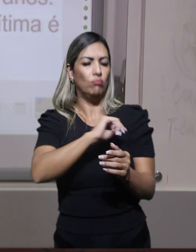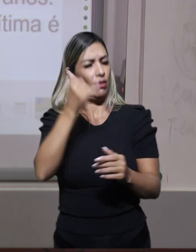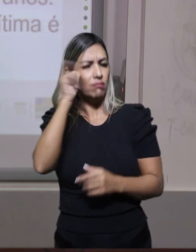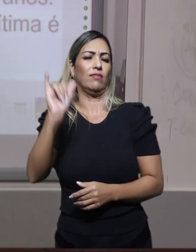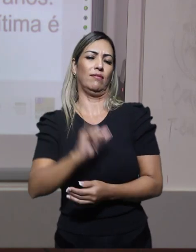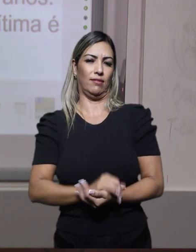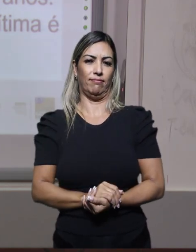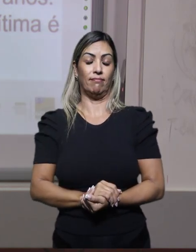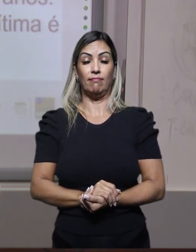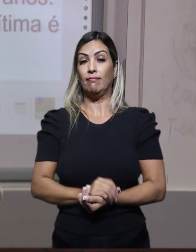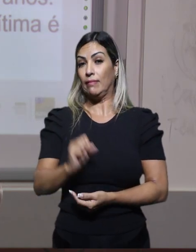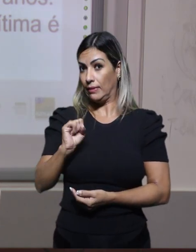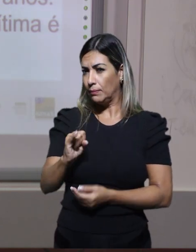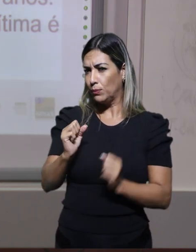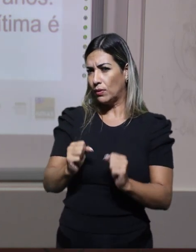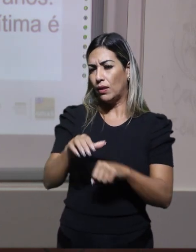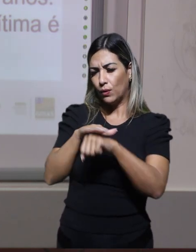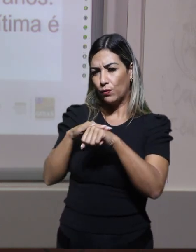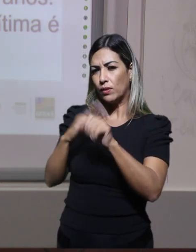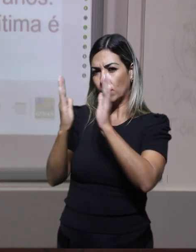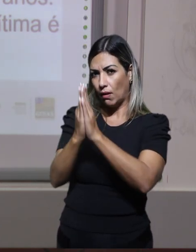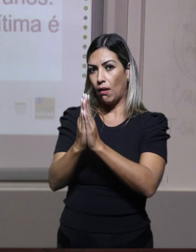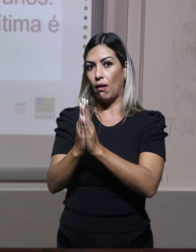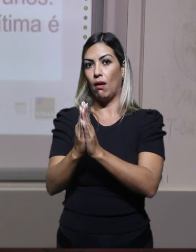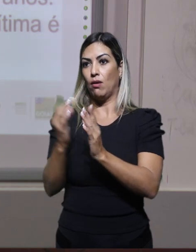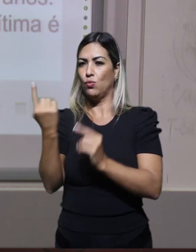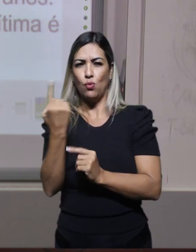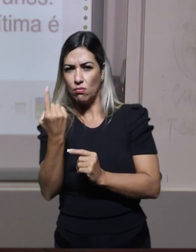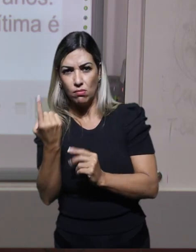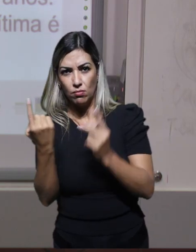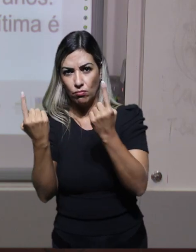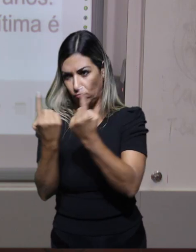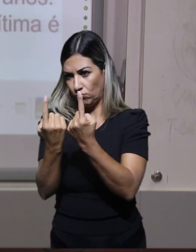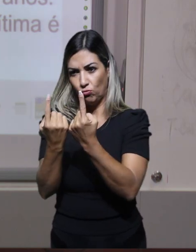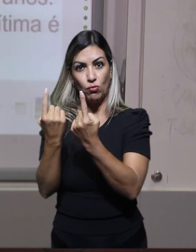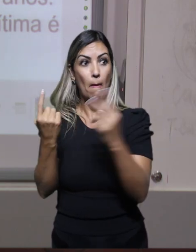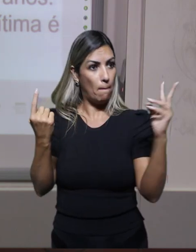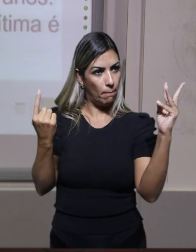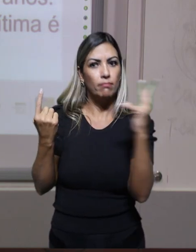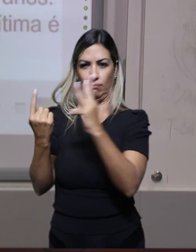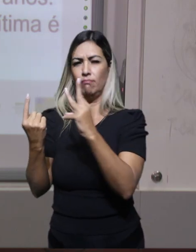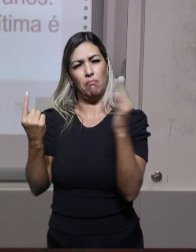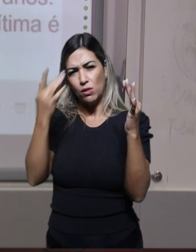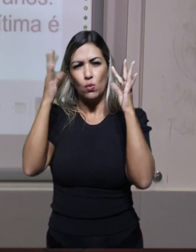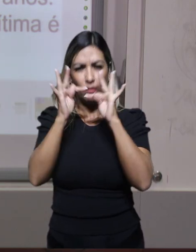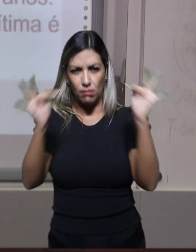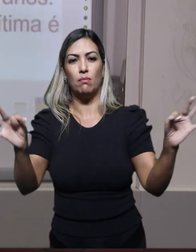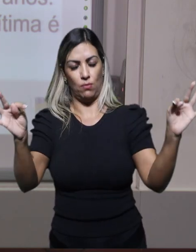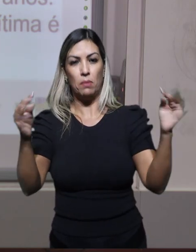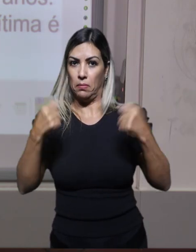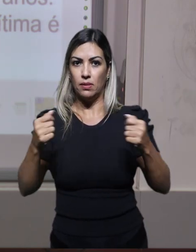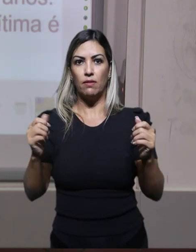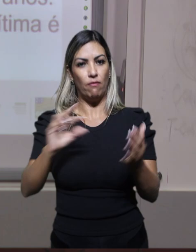Evitem, gente. Se puder, no momento de conversar, não converse sozinho. Tenha mais alguém de testemunha.